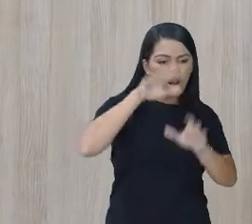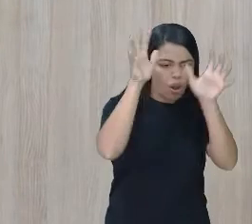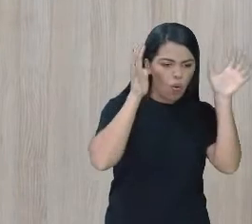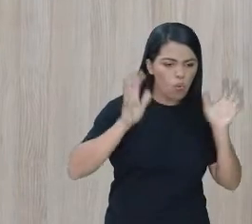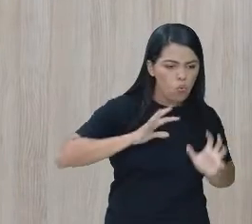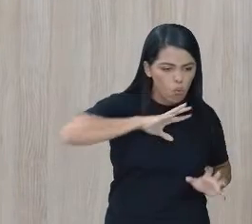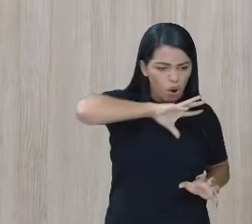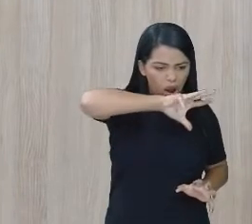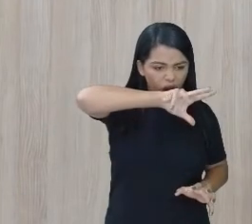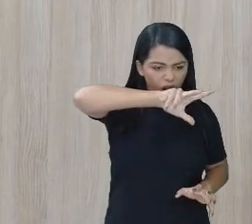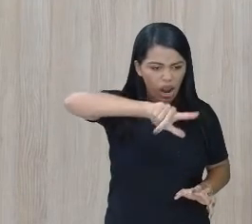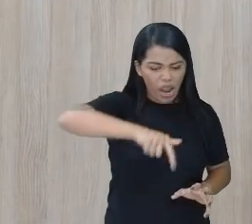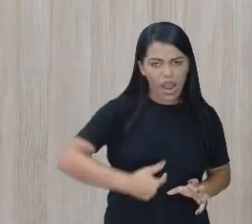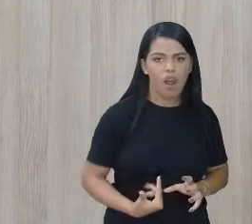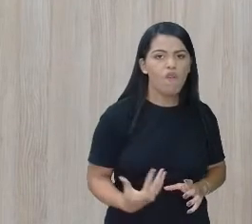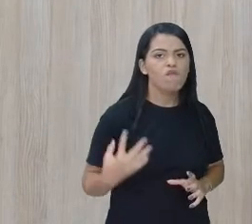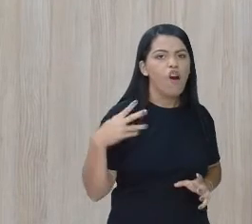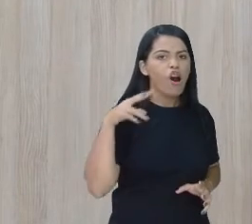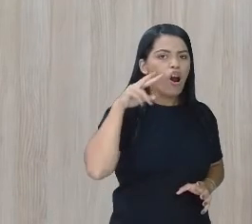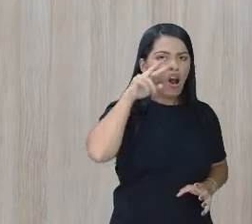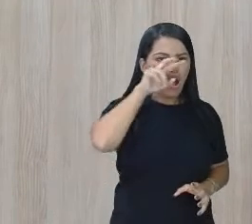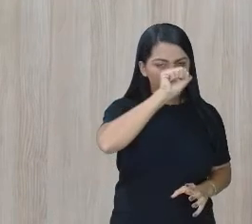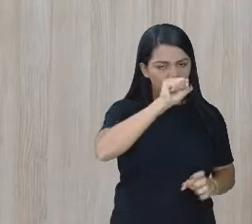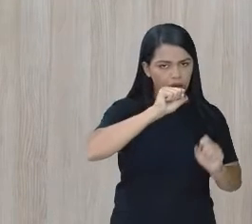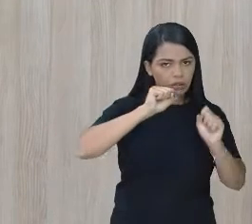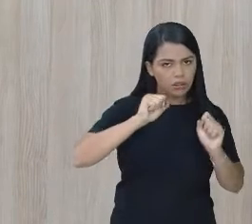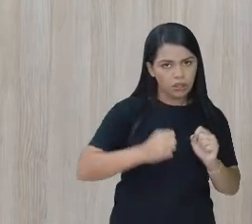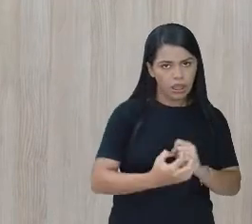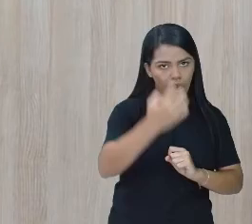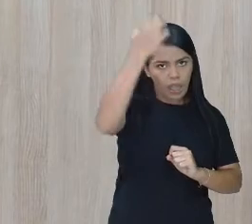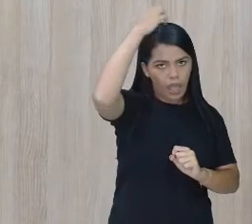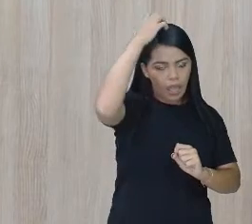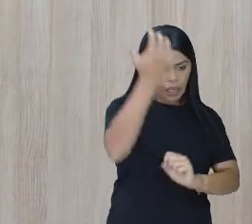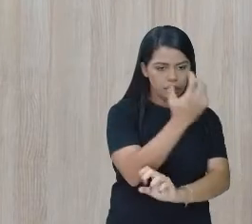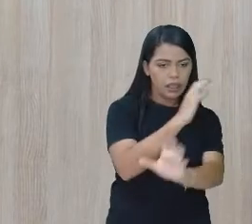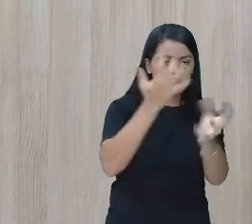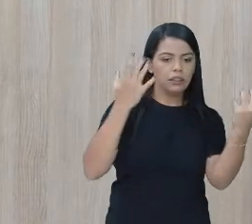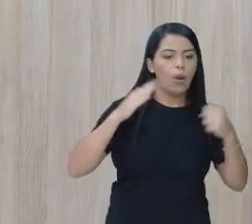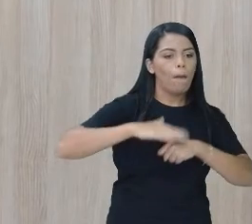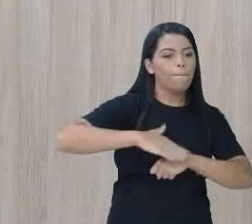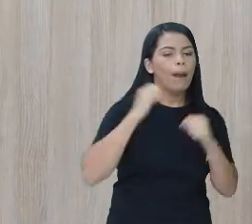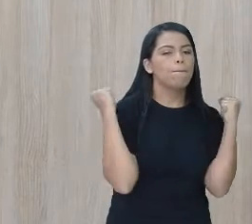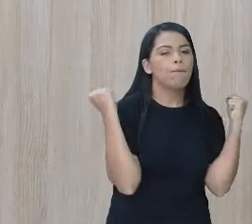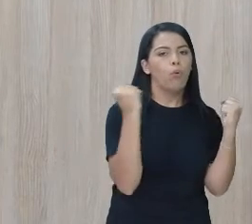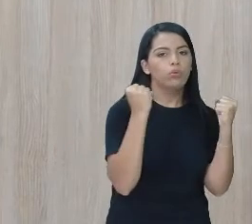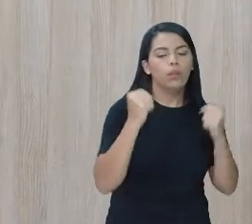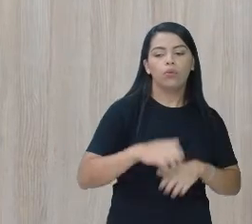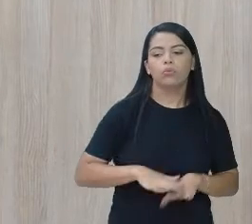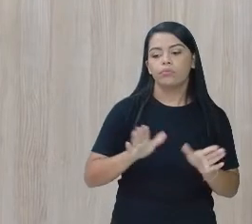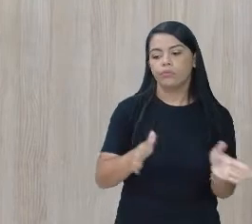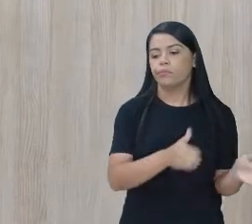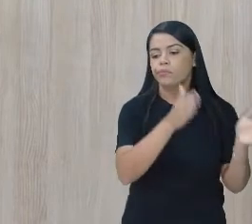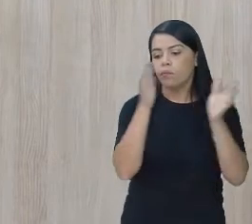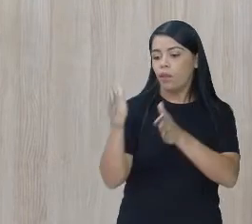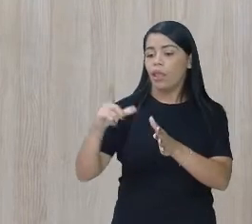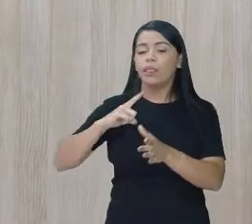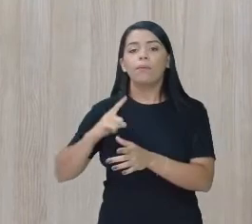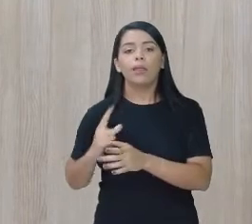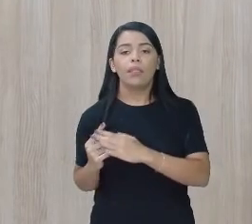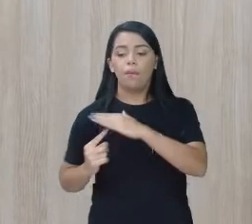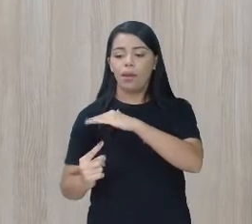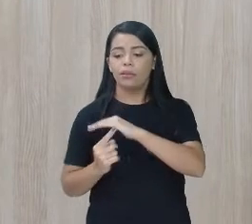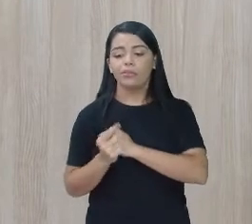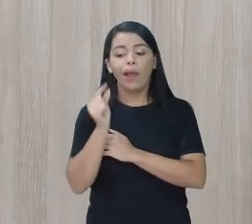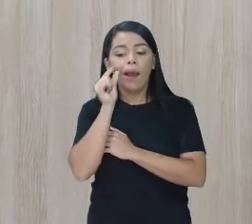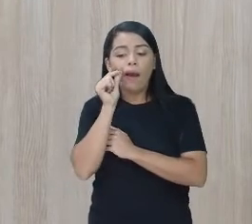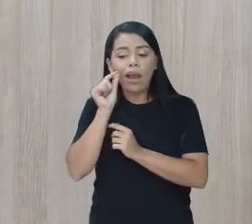feroz, onipotente, rei da selva, o animal mais poderoso do pedaço. Em compensação, a gente tem um ratinho, que